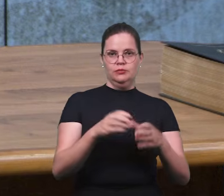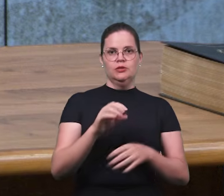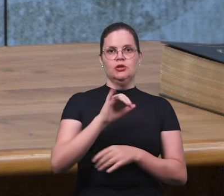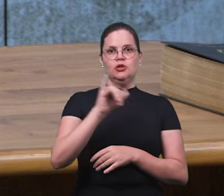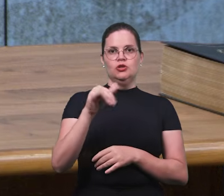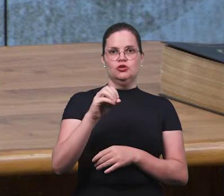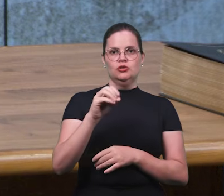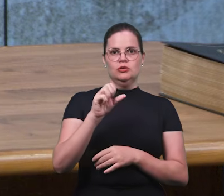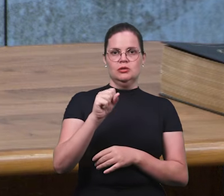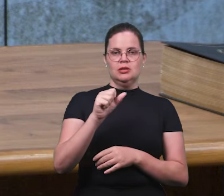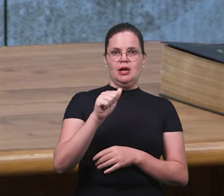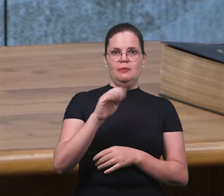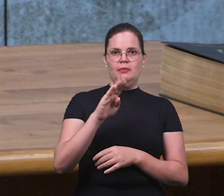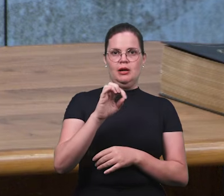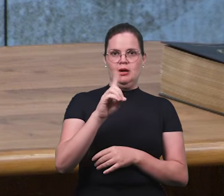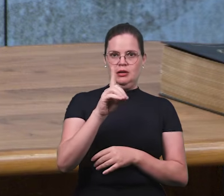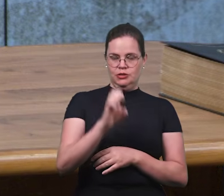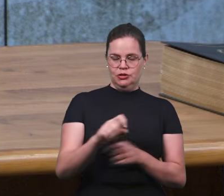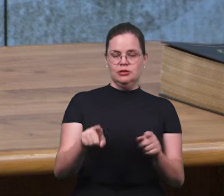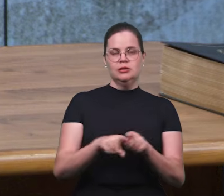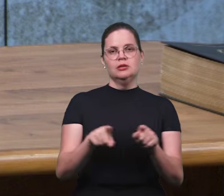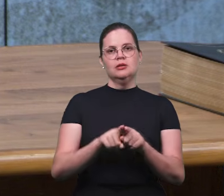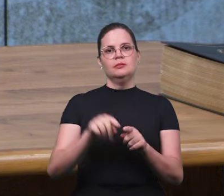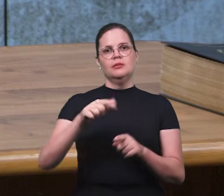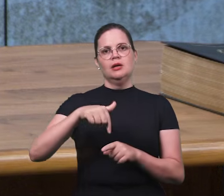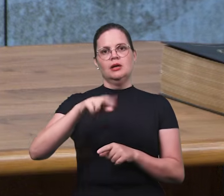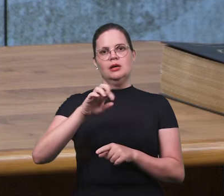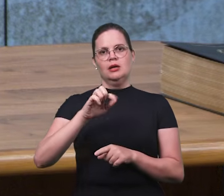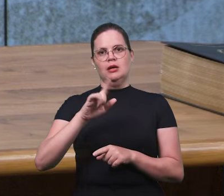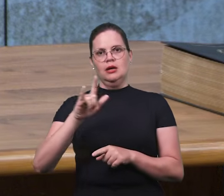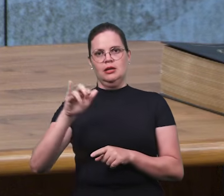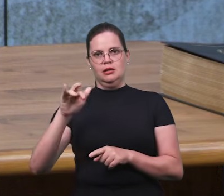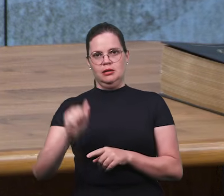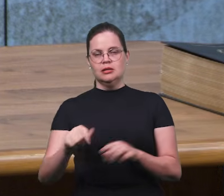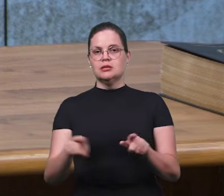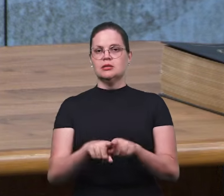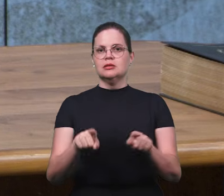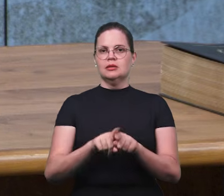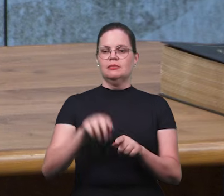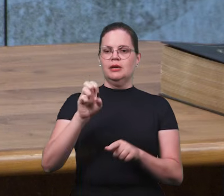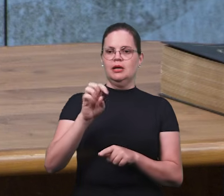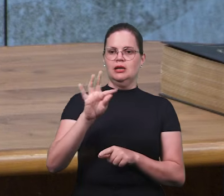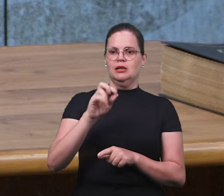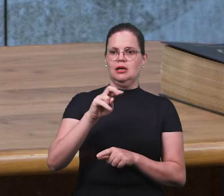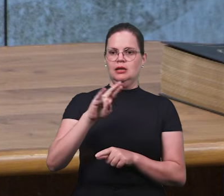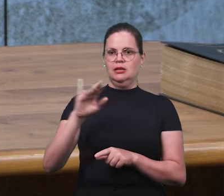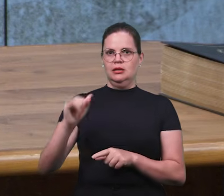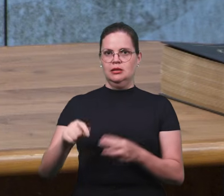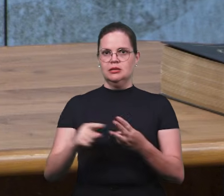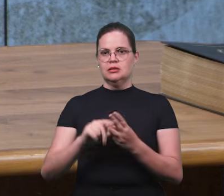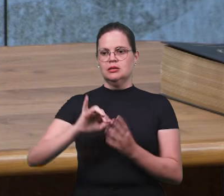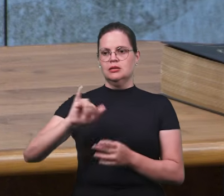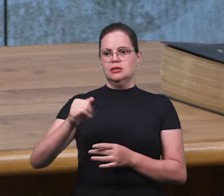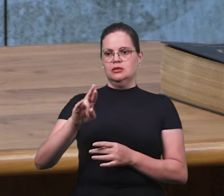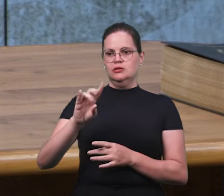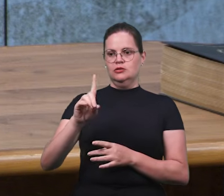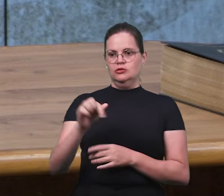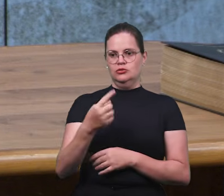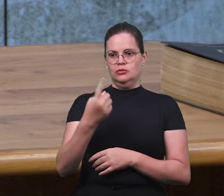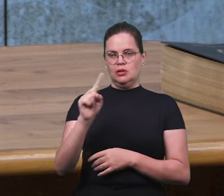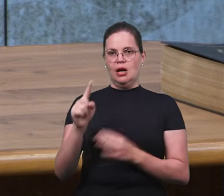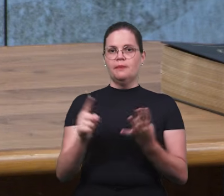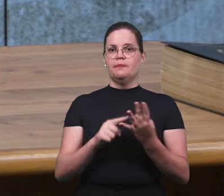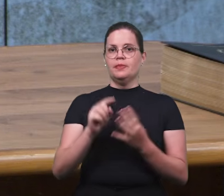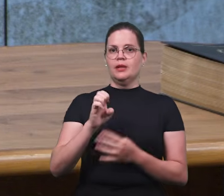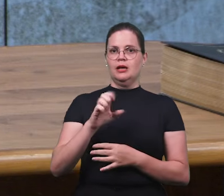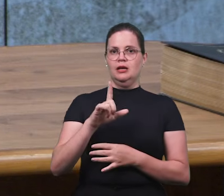Simei, e Quelaías, este é Quelitas, Petaías, Judá e Eliezer,